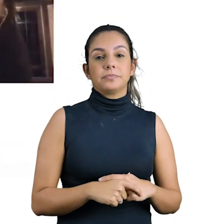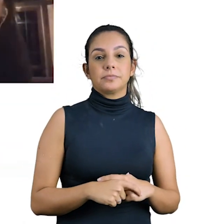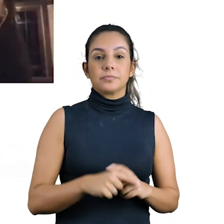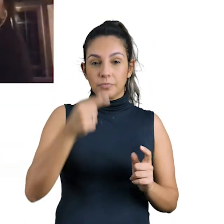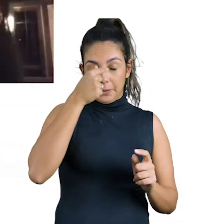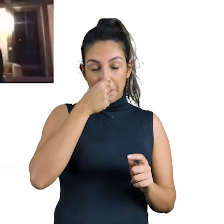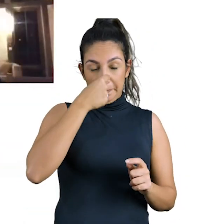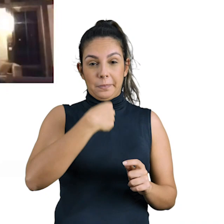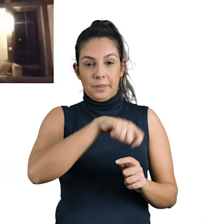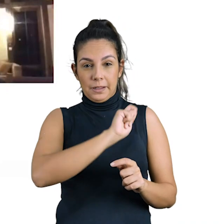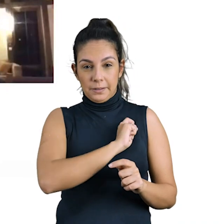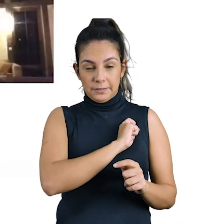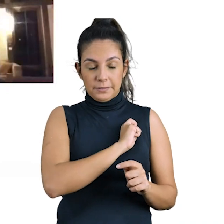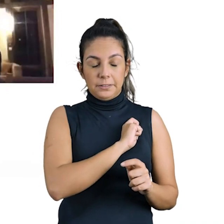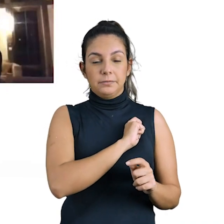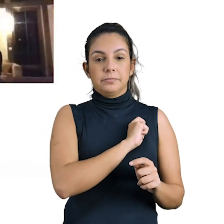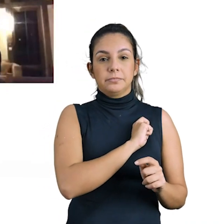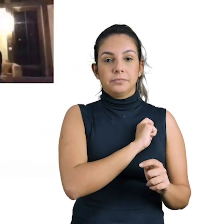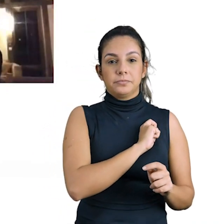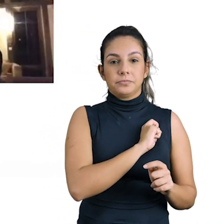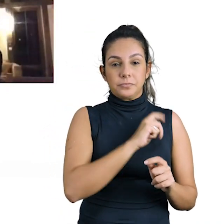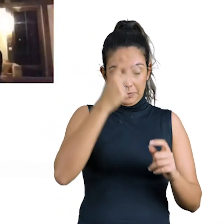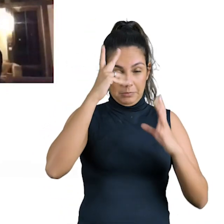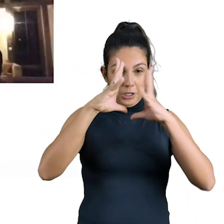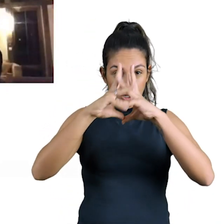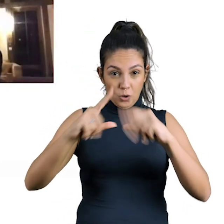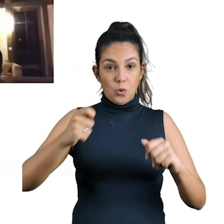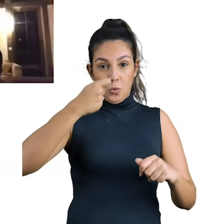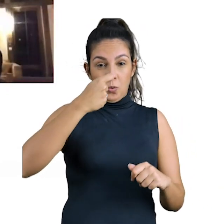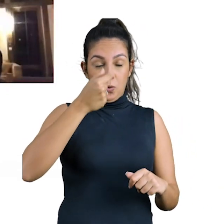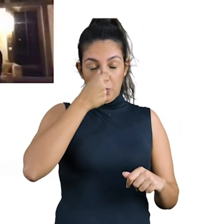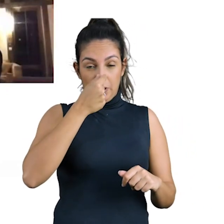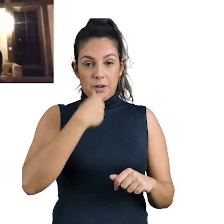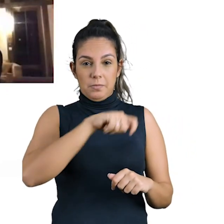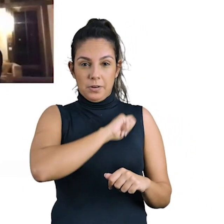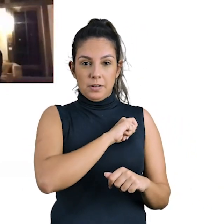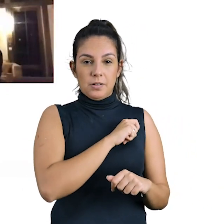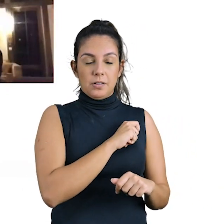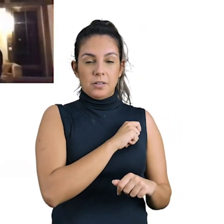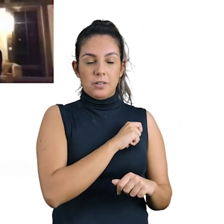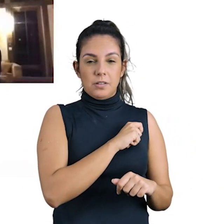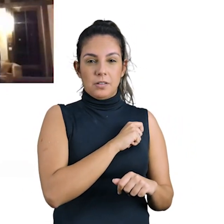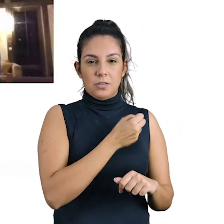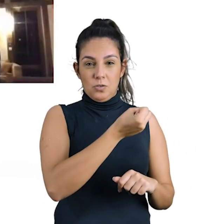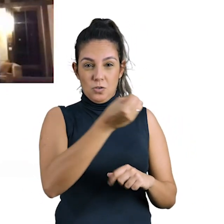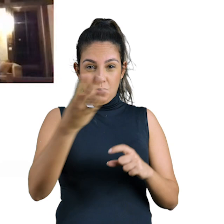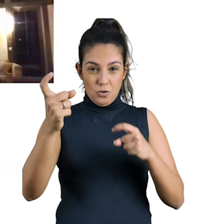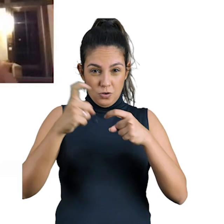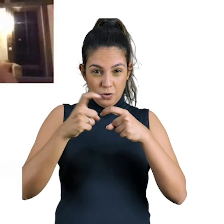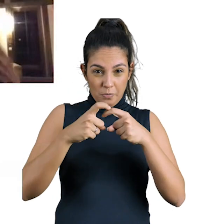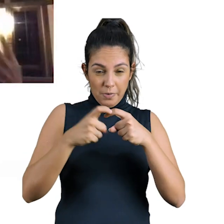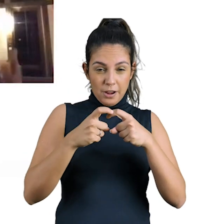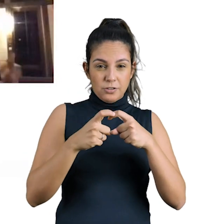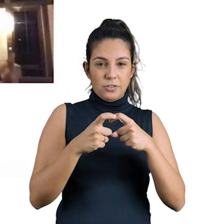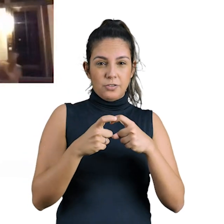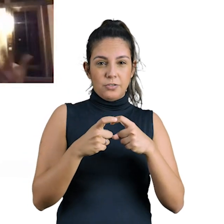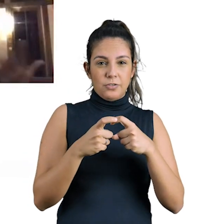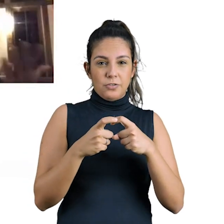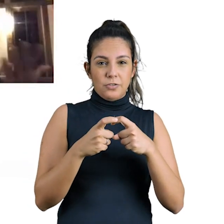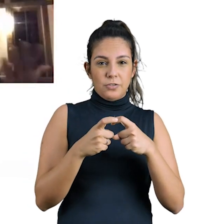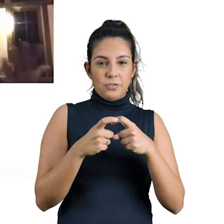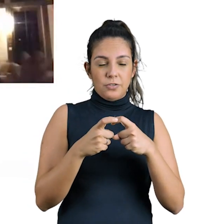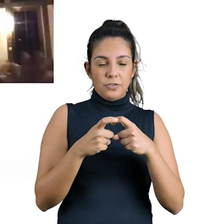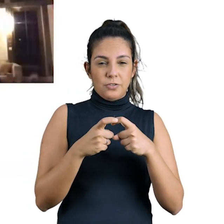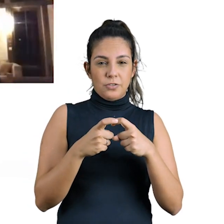a gripe espanhola, para a cura da gripe espanhola, alguns médicos